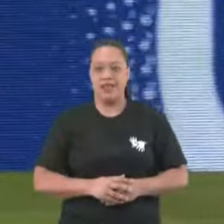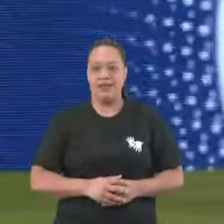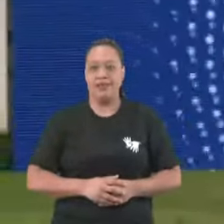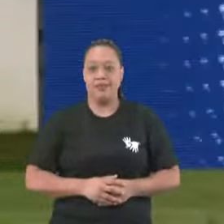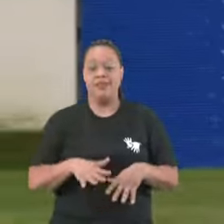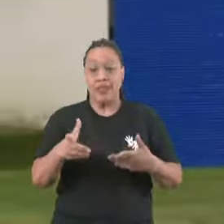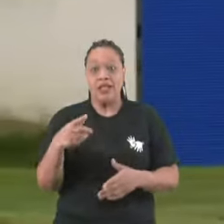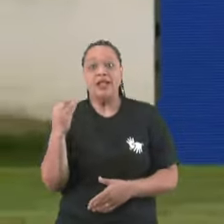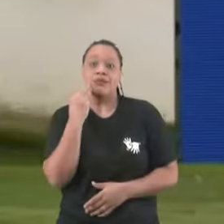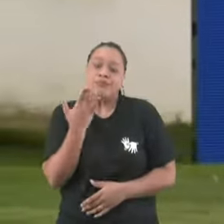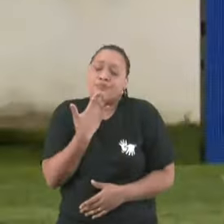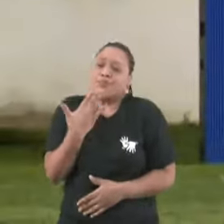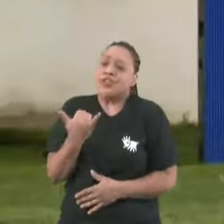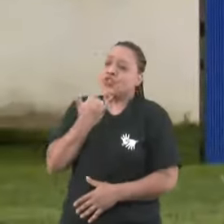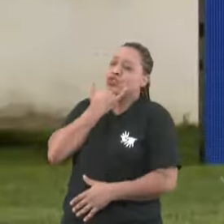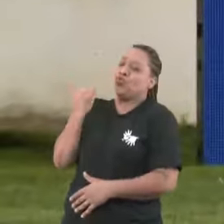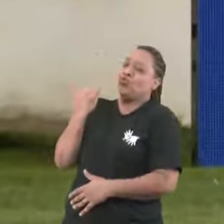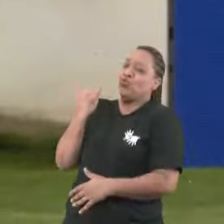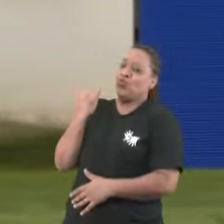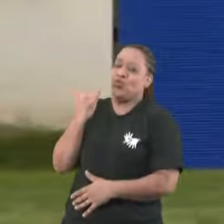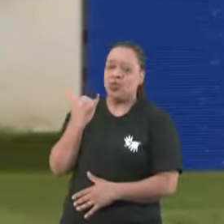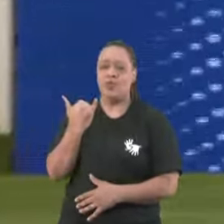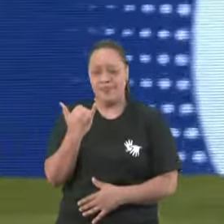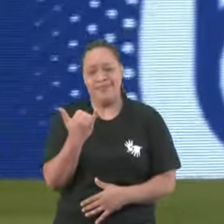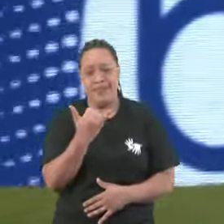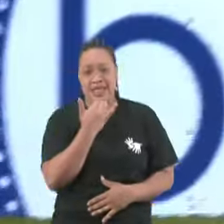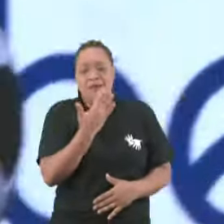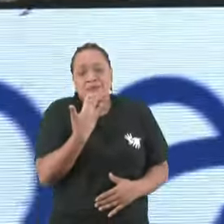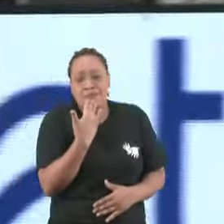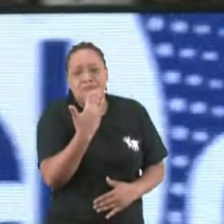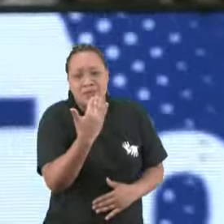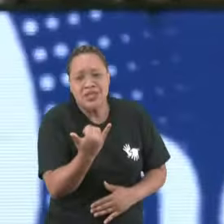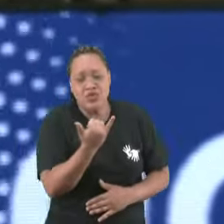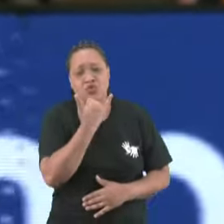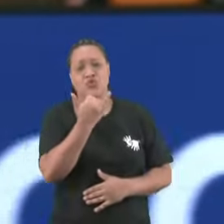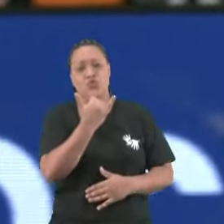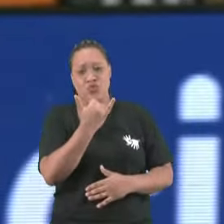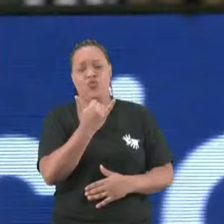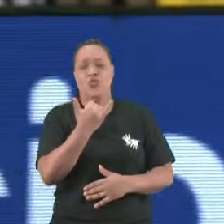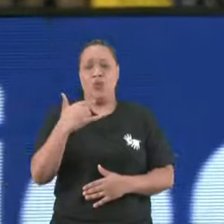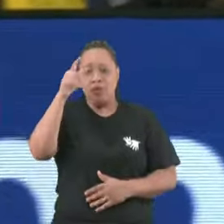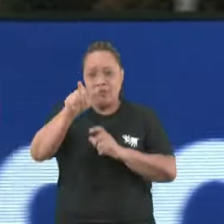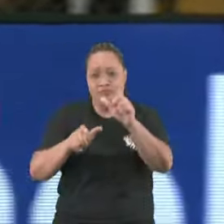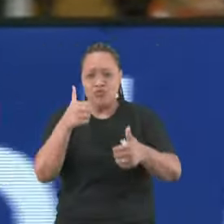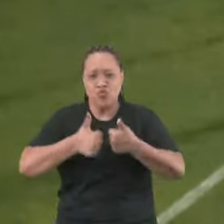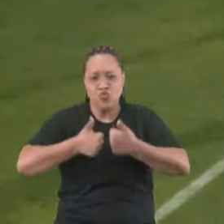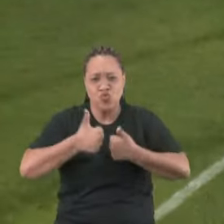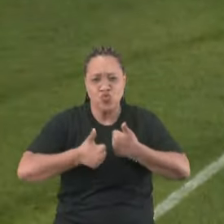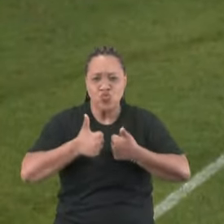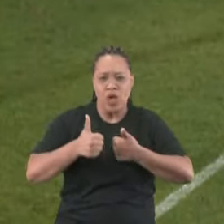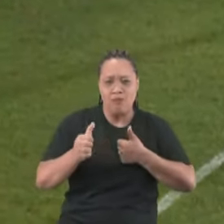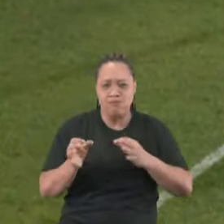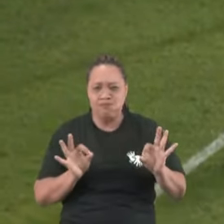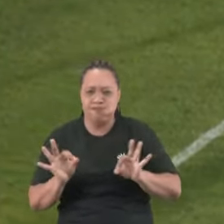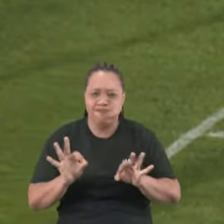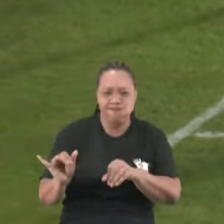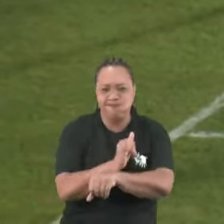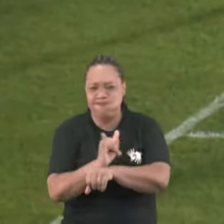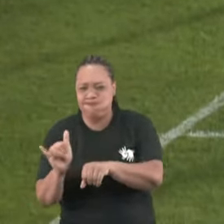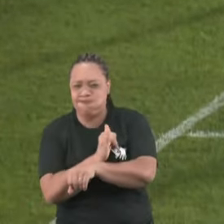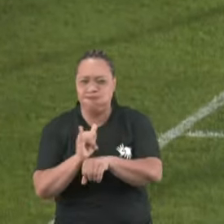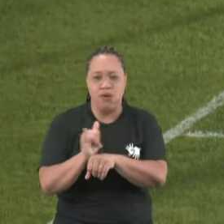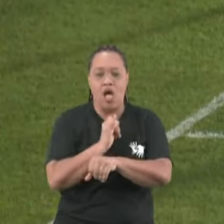Aí você tem que pedir desculpa pro Wesley, você tem que pedir desculpa pro Aleph que construiu a jogada, pro Fumeirão.